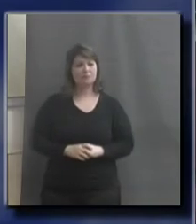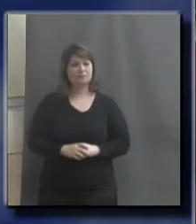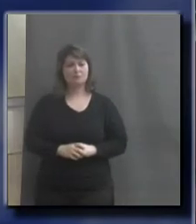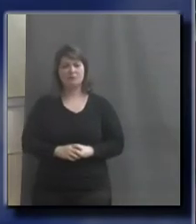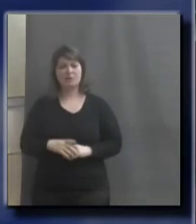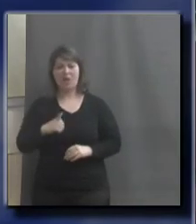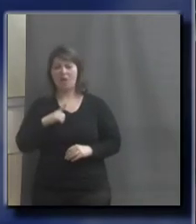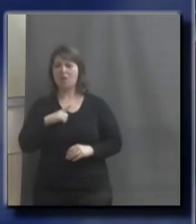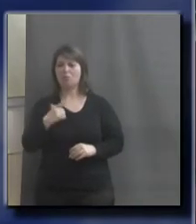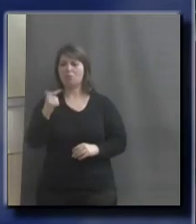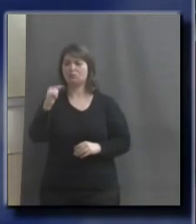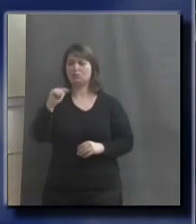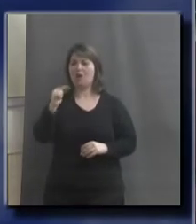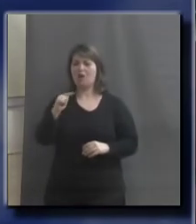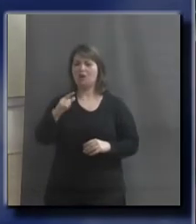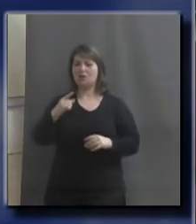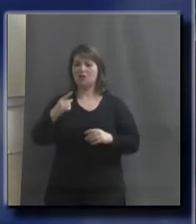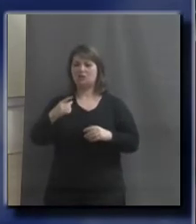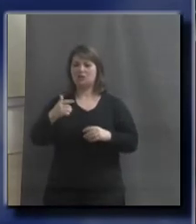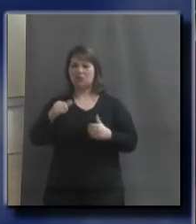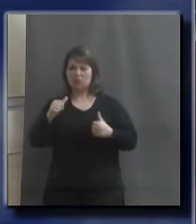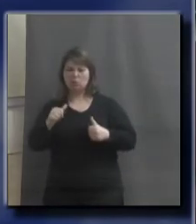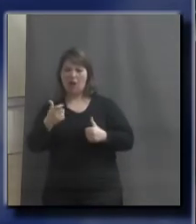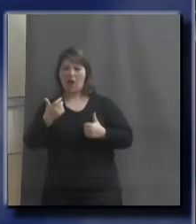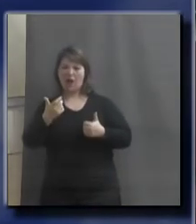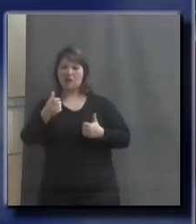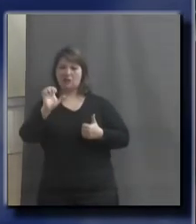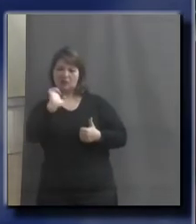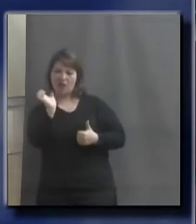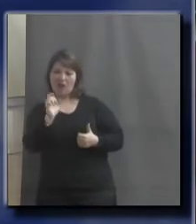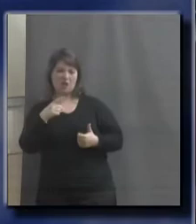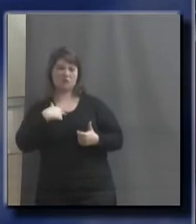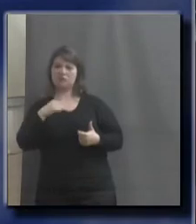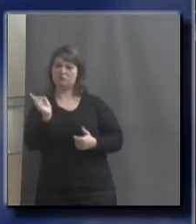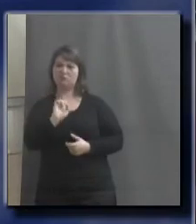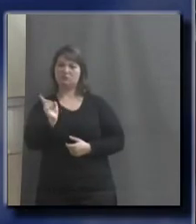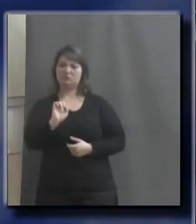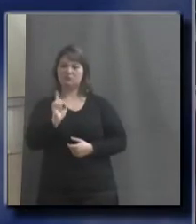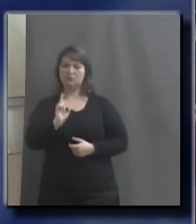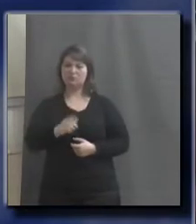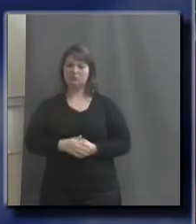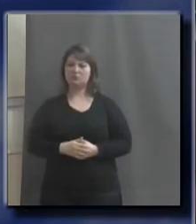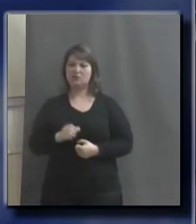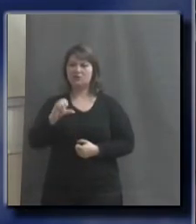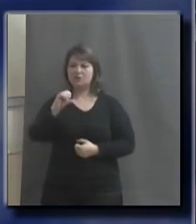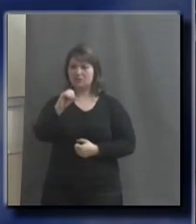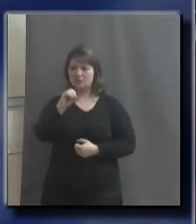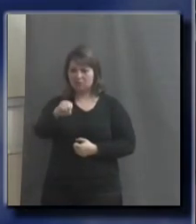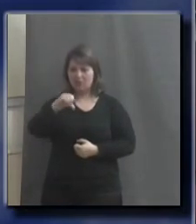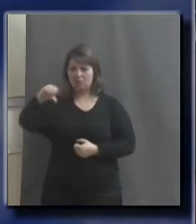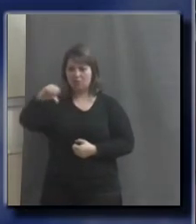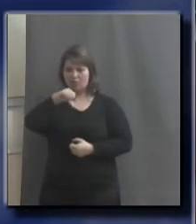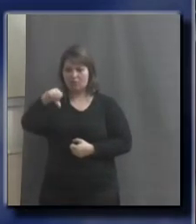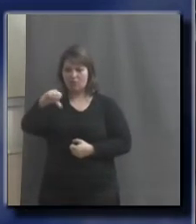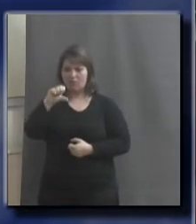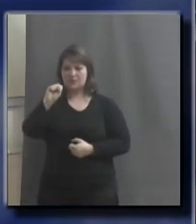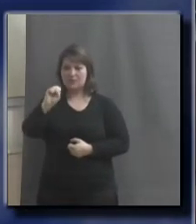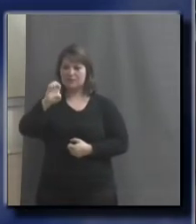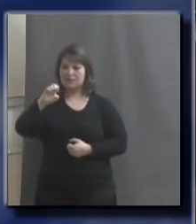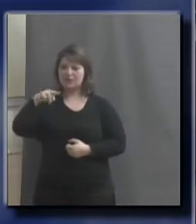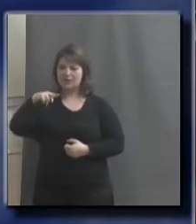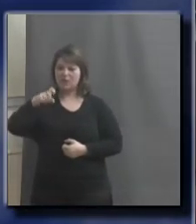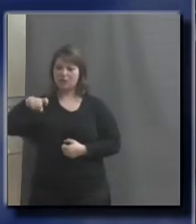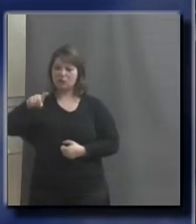das sexualidades não heteronormativas, como a gente fala hoje, mas em 99 a gente chamava de homossexualidade mesmo, né? Então